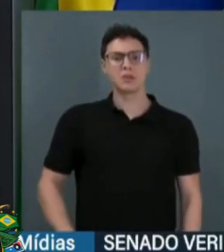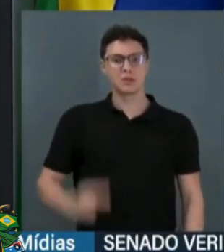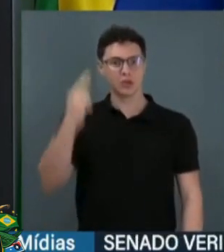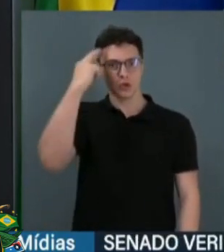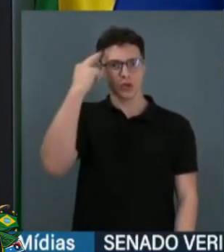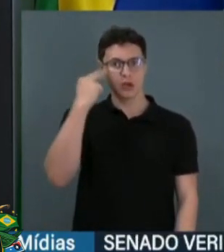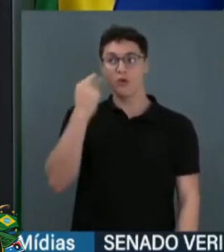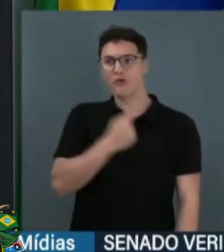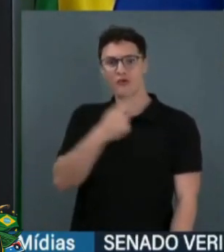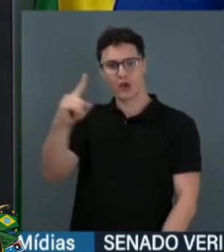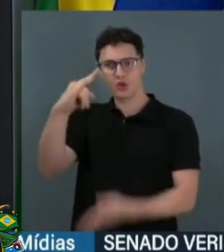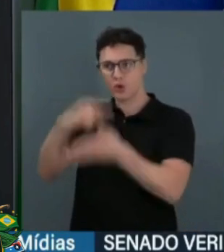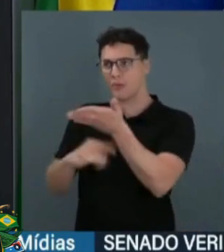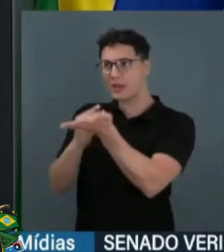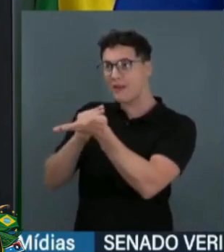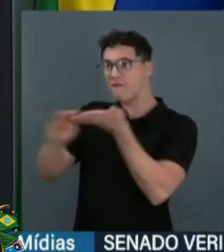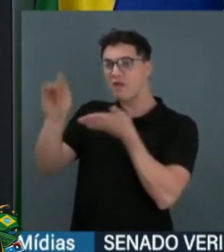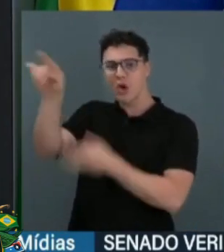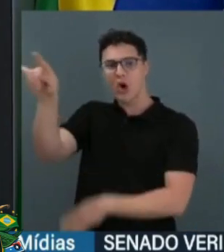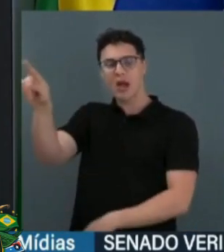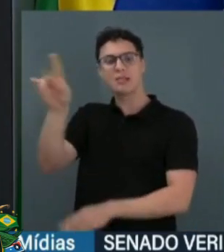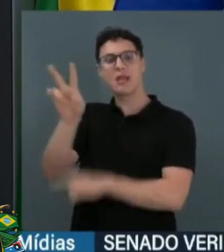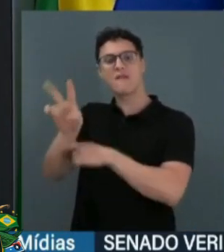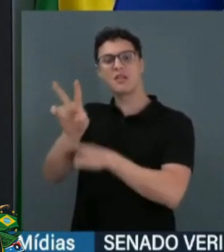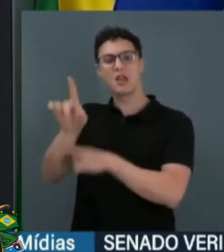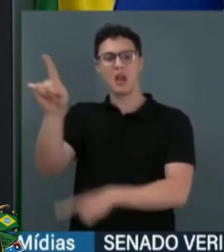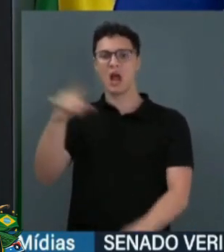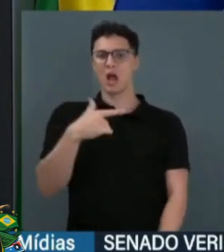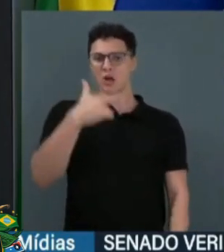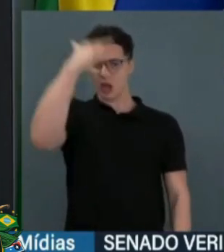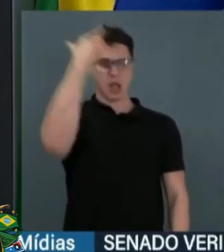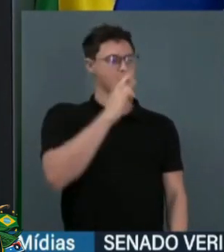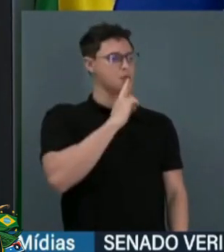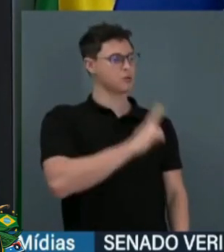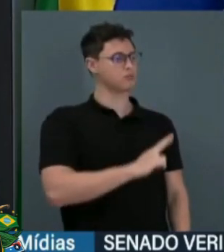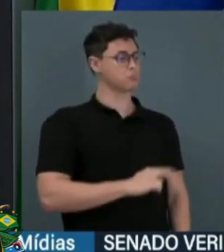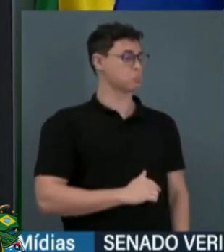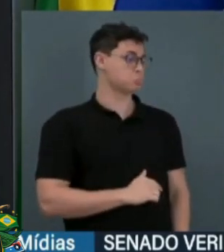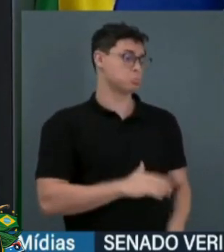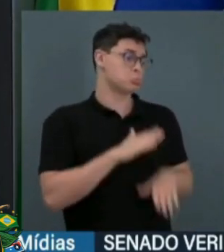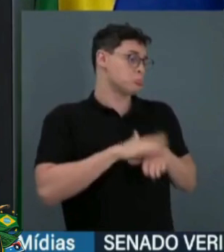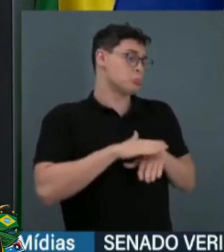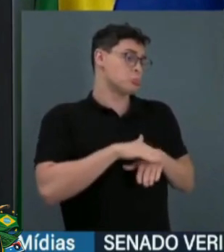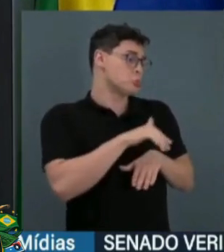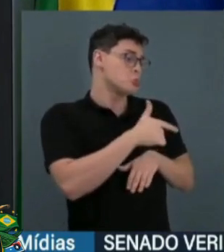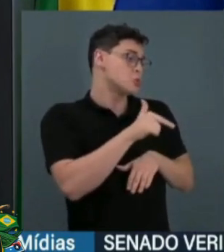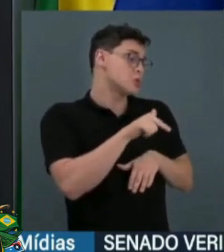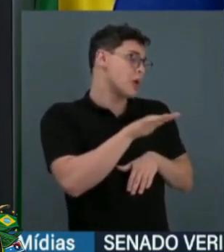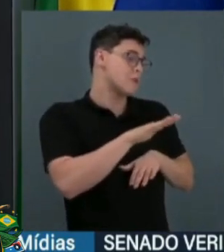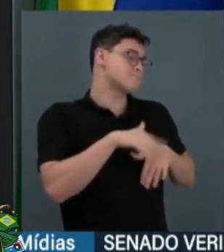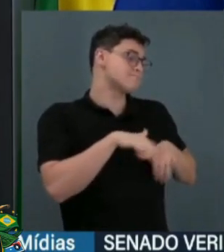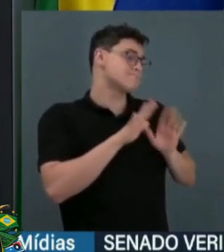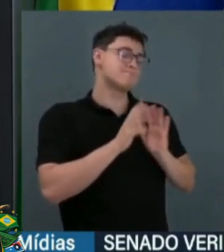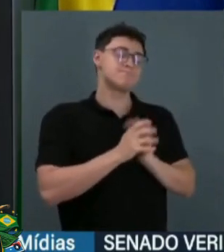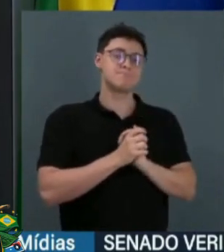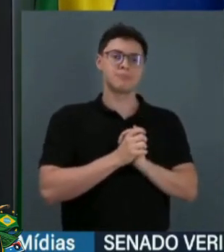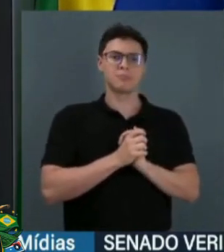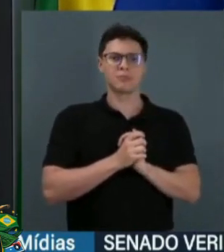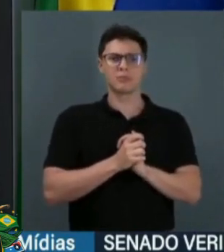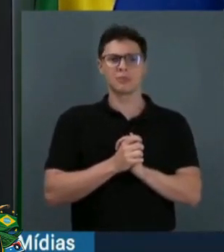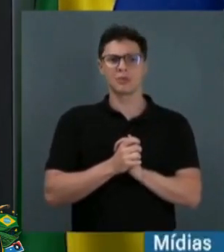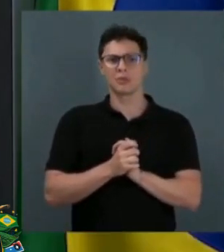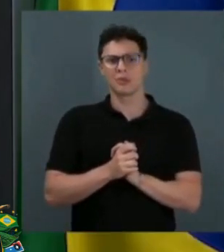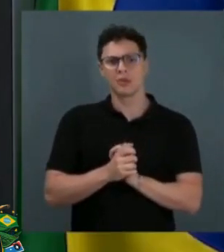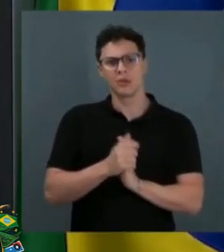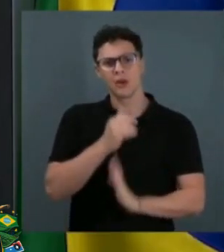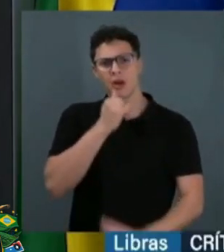em defesa e o ministro Alexandre de Moraes simplesmente disse: você não tem prerrogativa